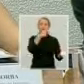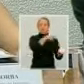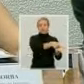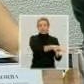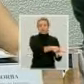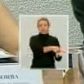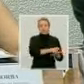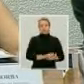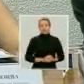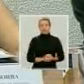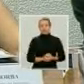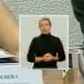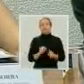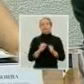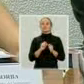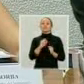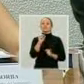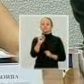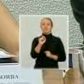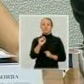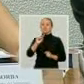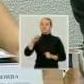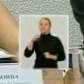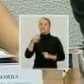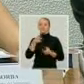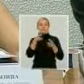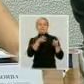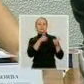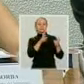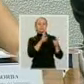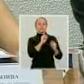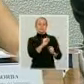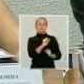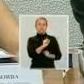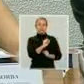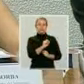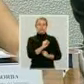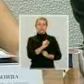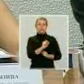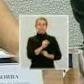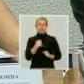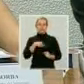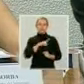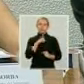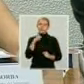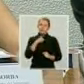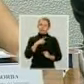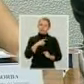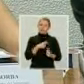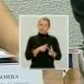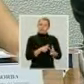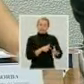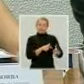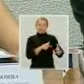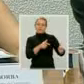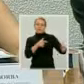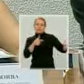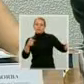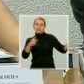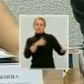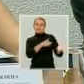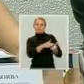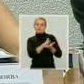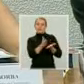Então, o que a gente observou numa outra etapa do PNLD? Nós tínhamos um grande número de títulos,